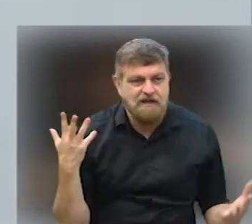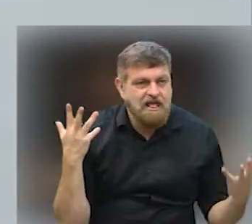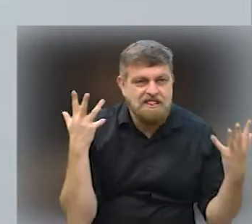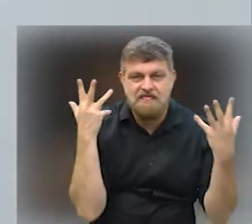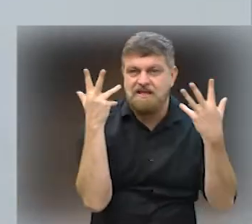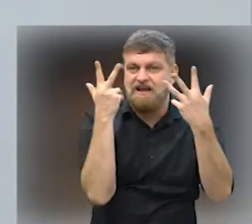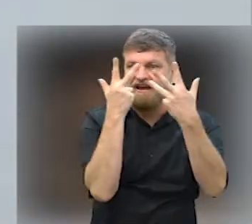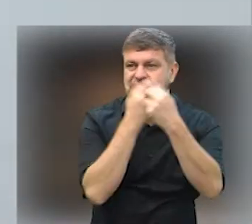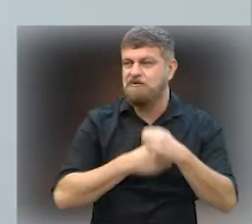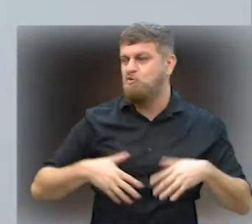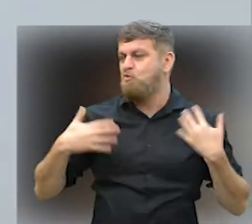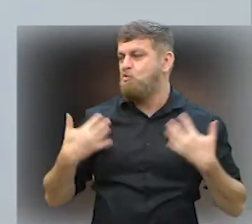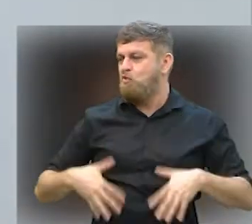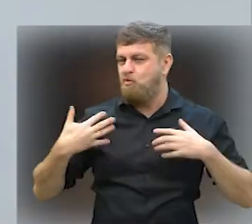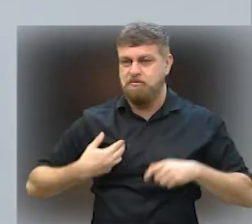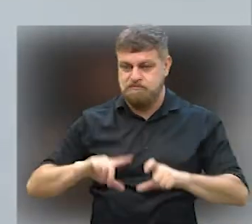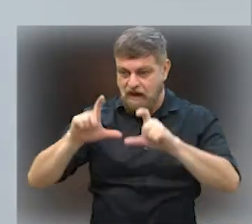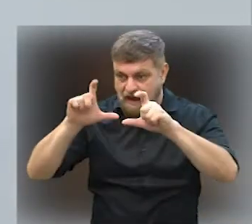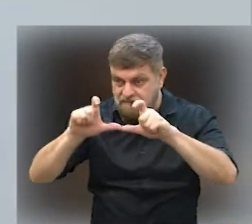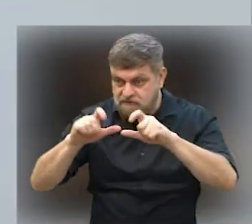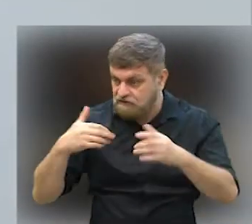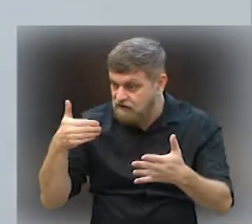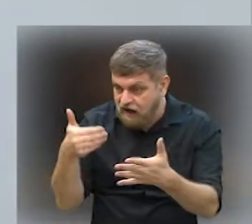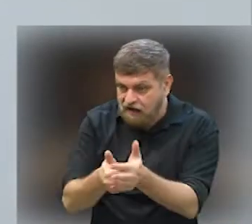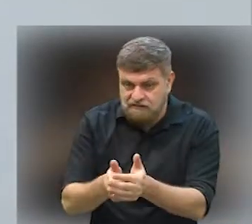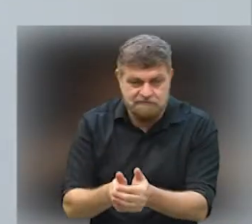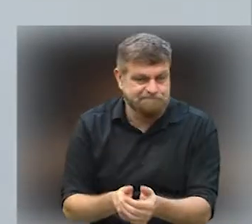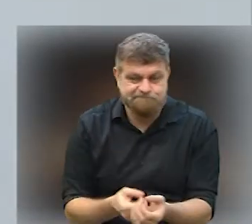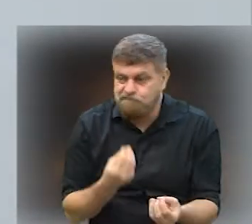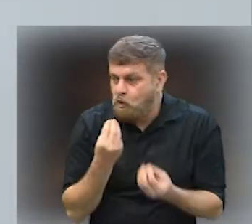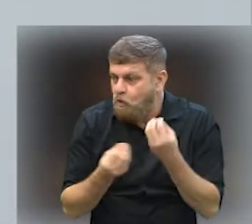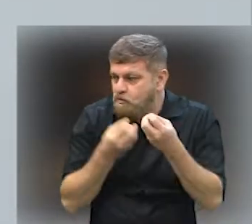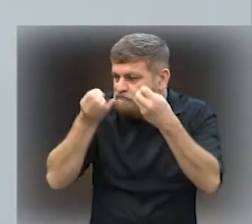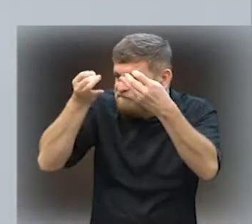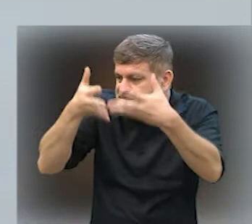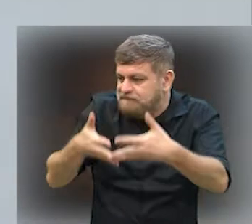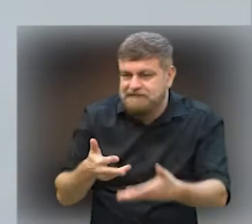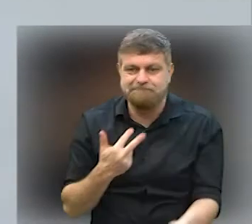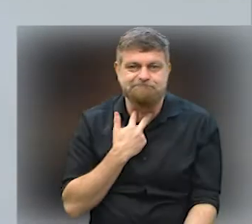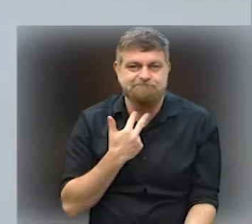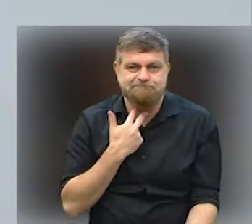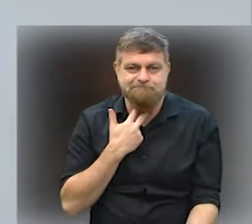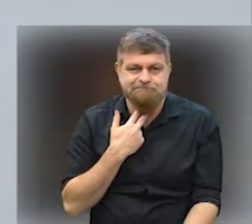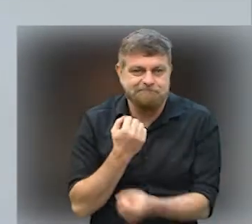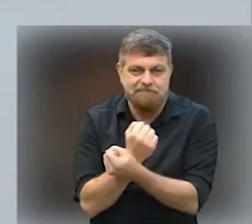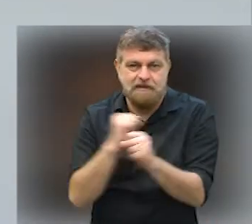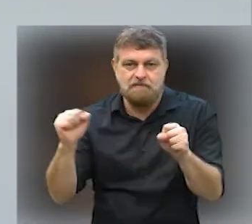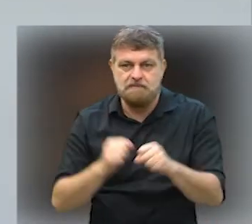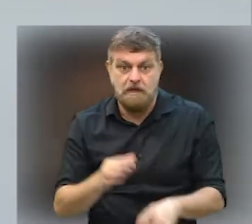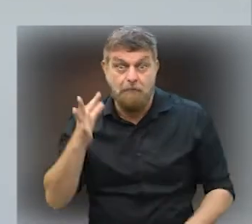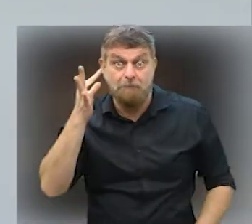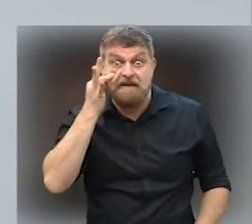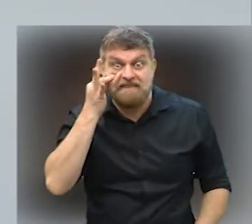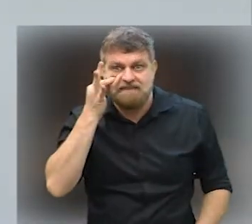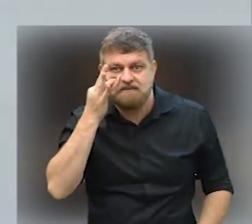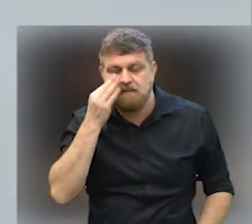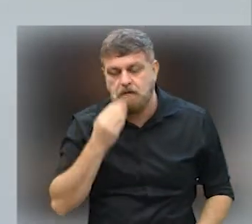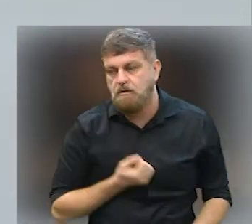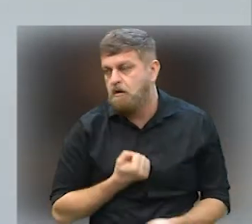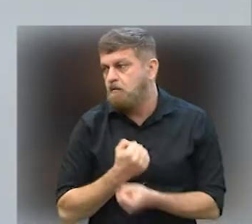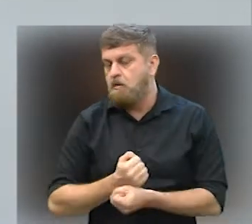lindo demais, grandioso. Nenhuma foto que eu tinha visto até ali conseguia descrever aquilo que eu estava vendo ao vivo, era